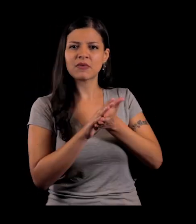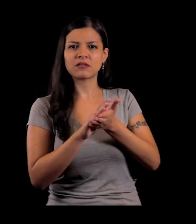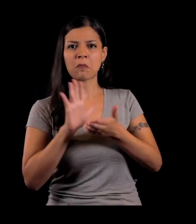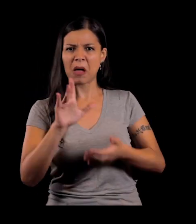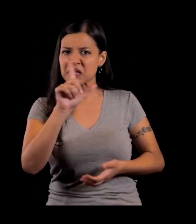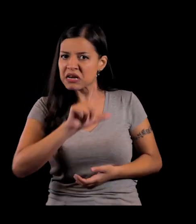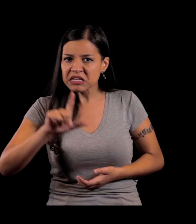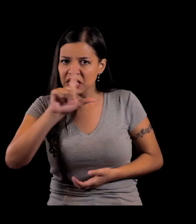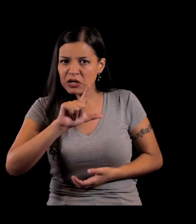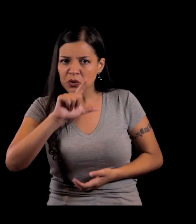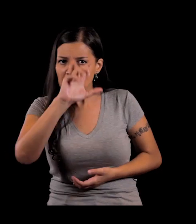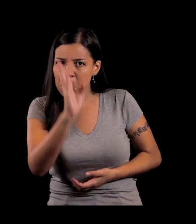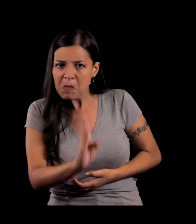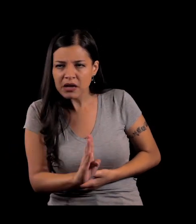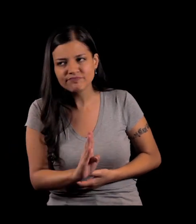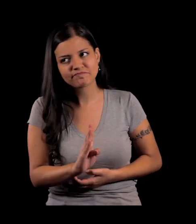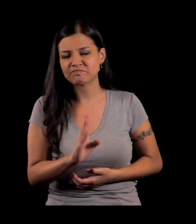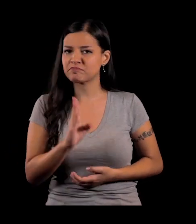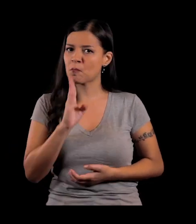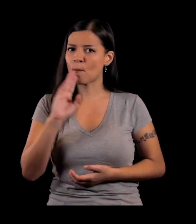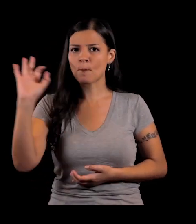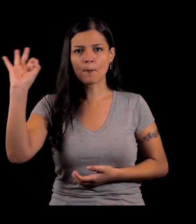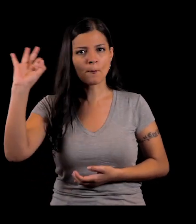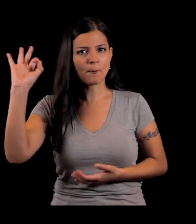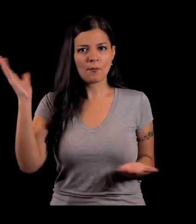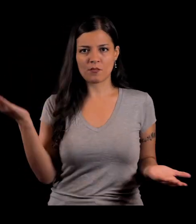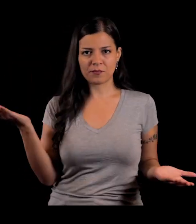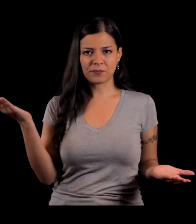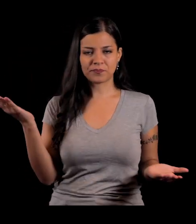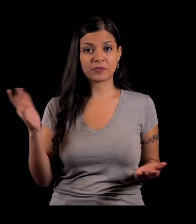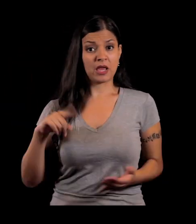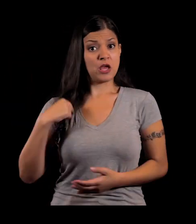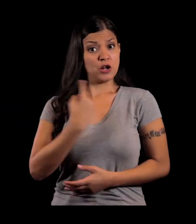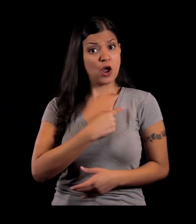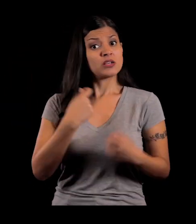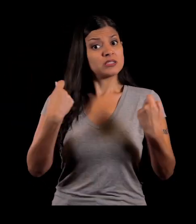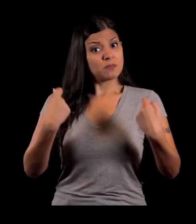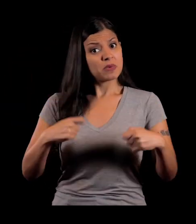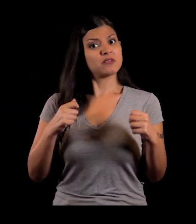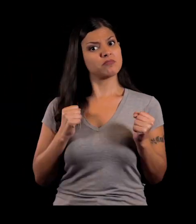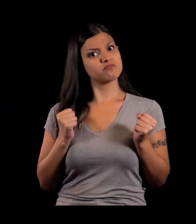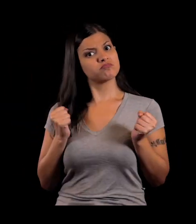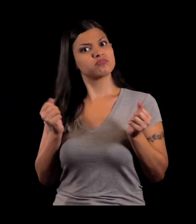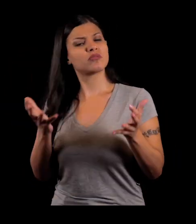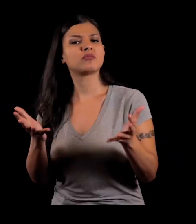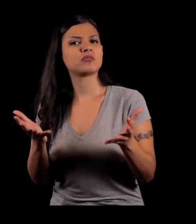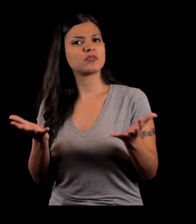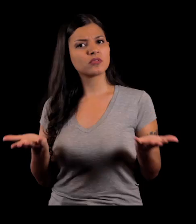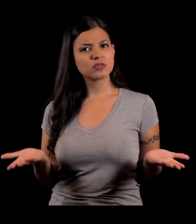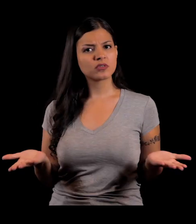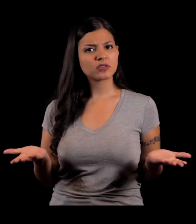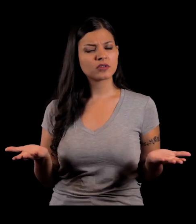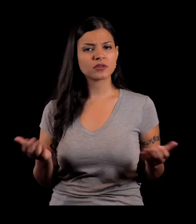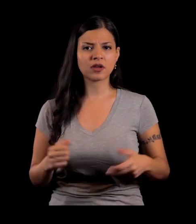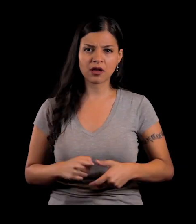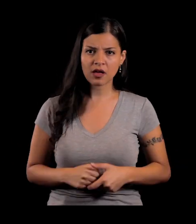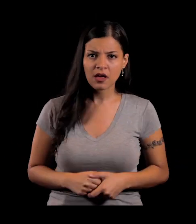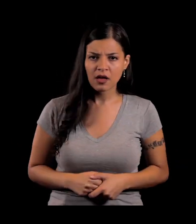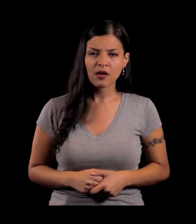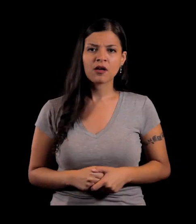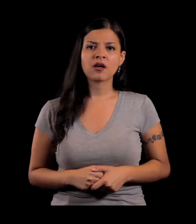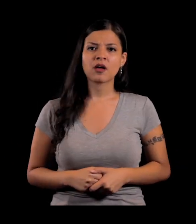literatura, nada. Temos de tomar iniciativa face essa dificuldade,